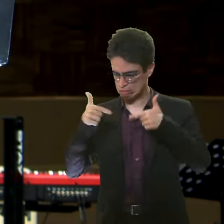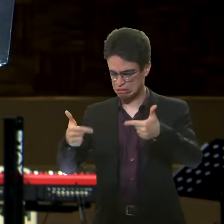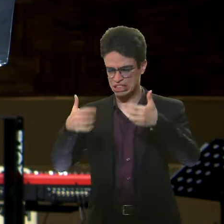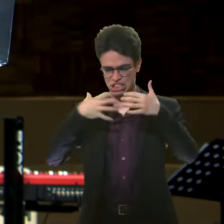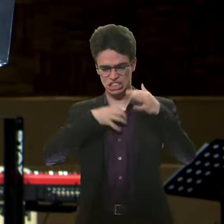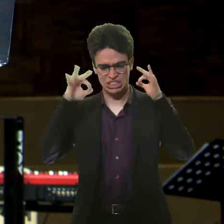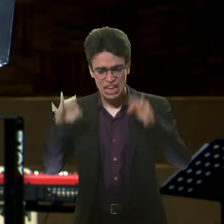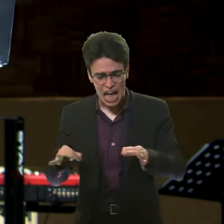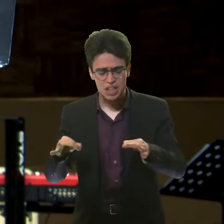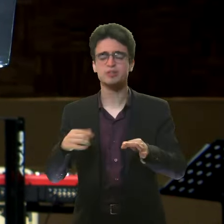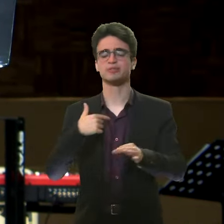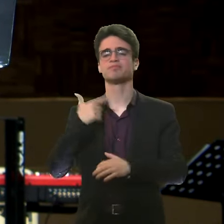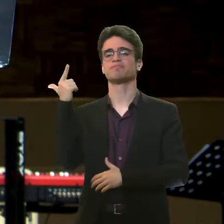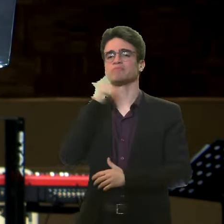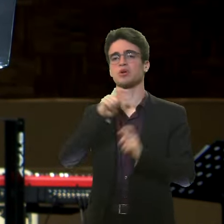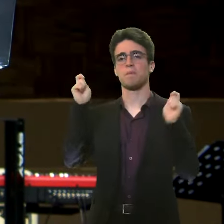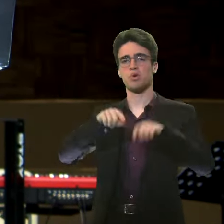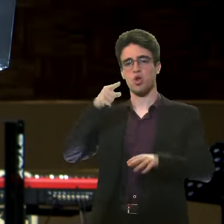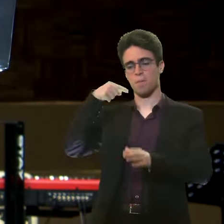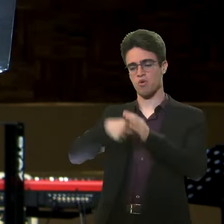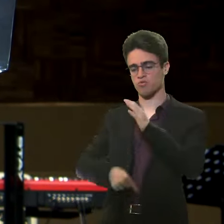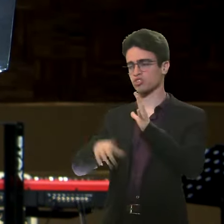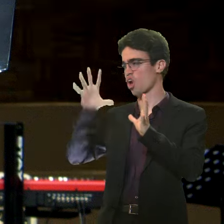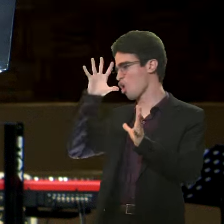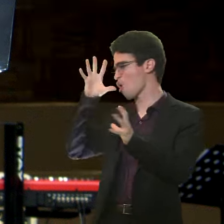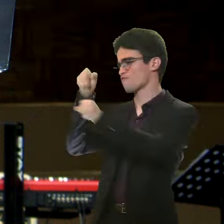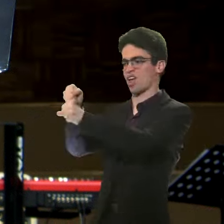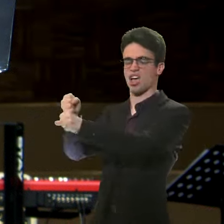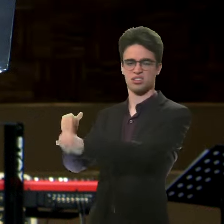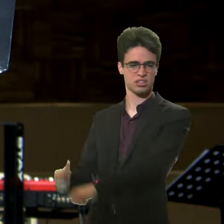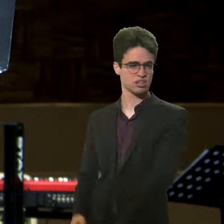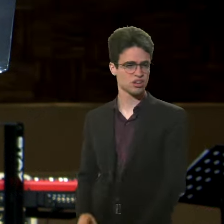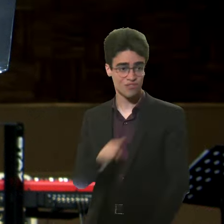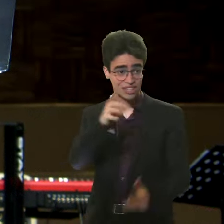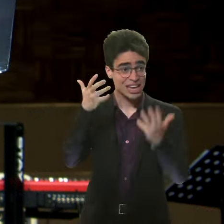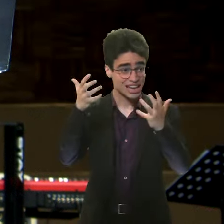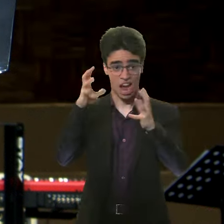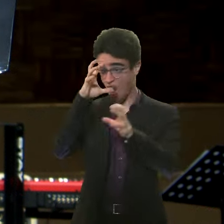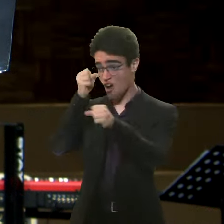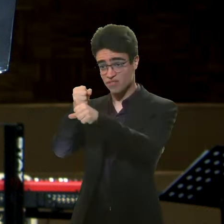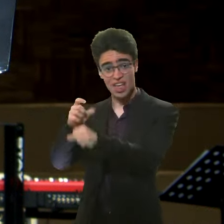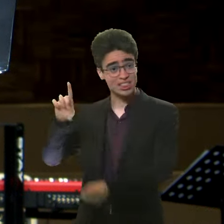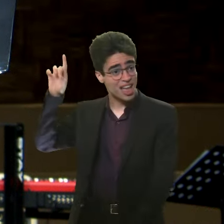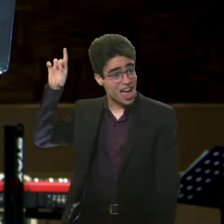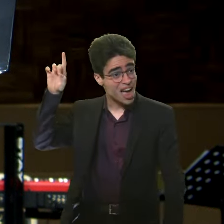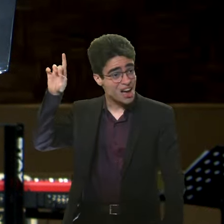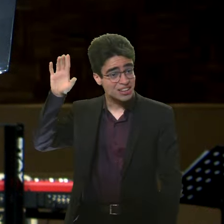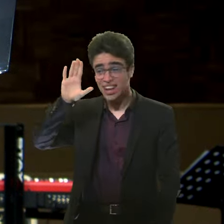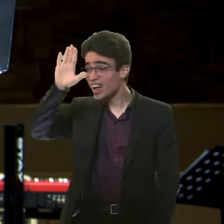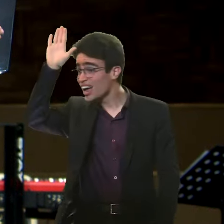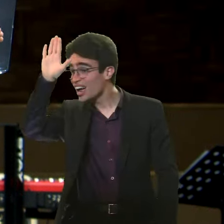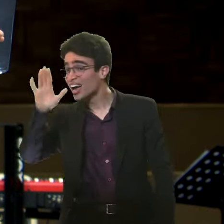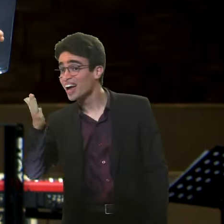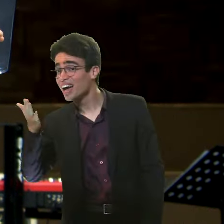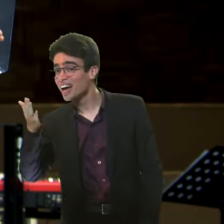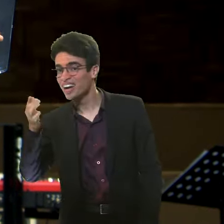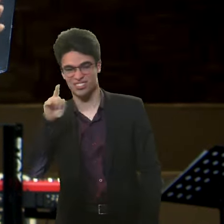ainda maior de confiança. Quantos querem confiar mais em Deus aqui? Se levantou a mão, talvez você